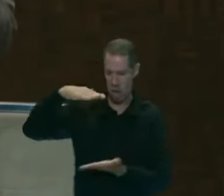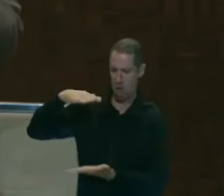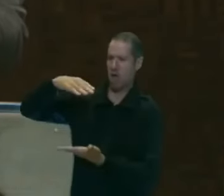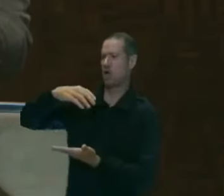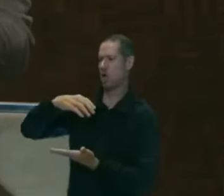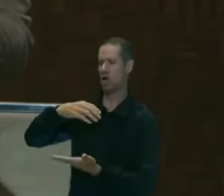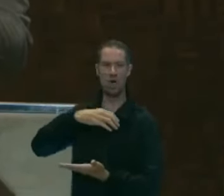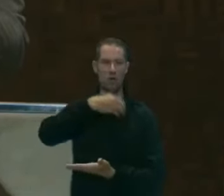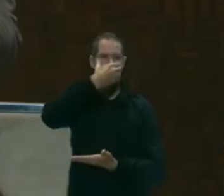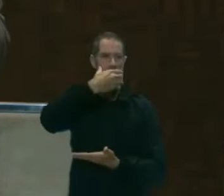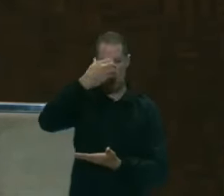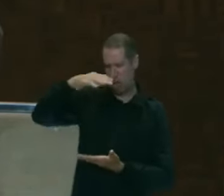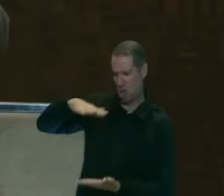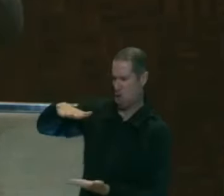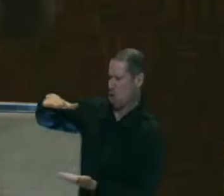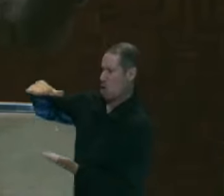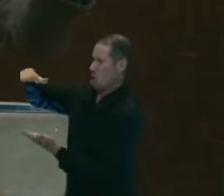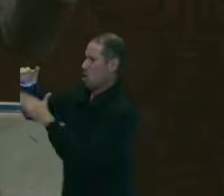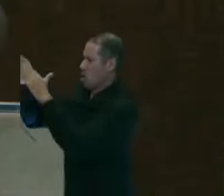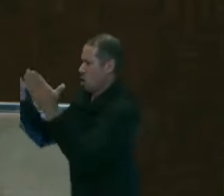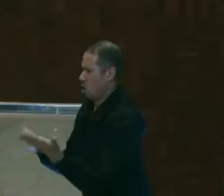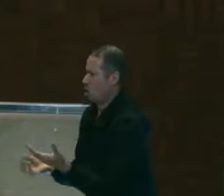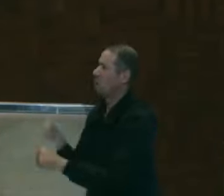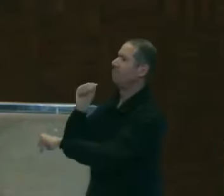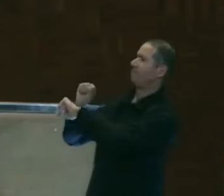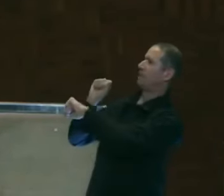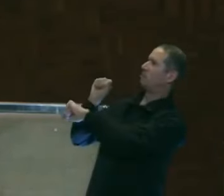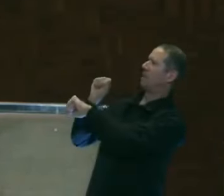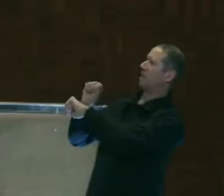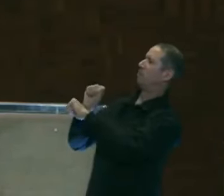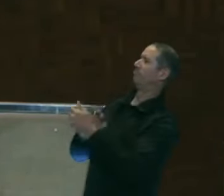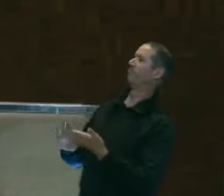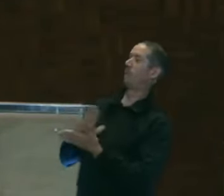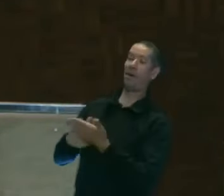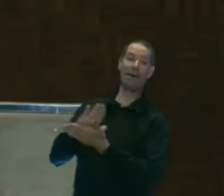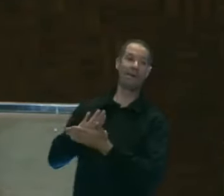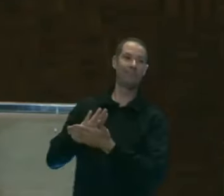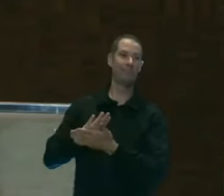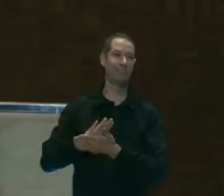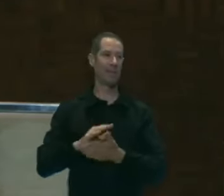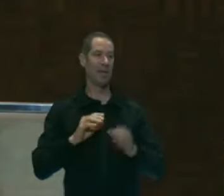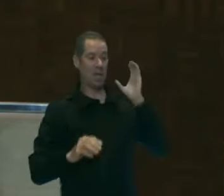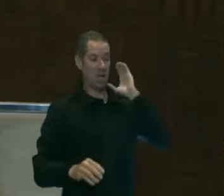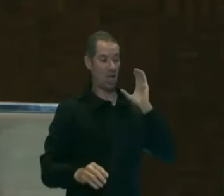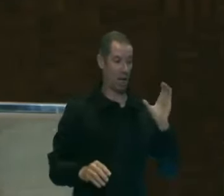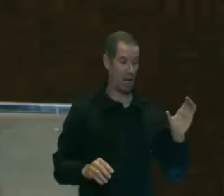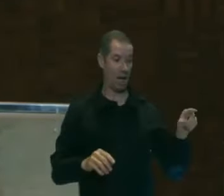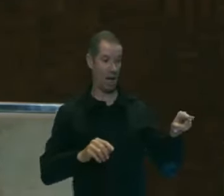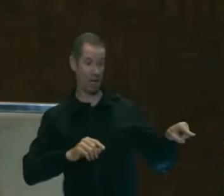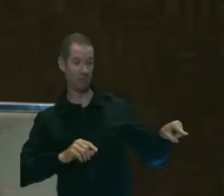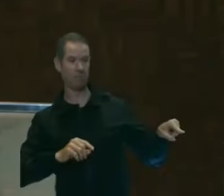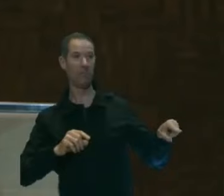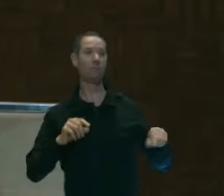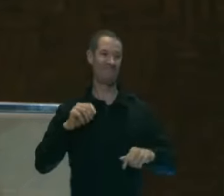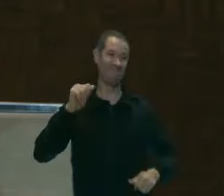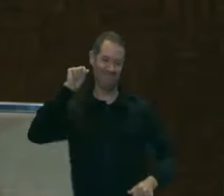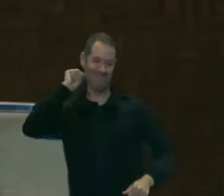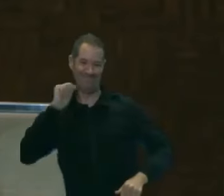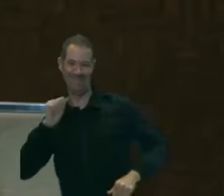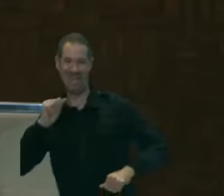colocando sobre o altar, esperando algo acontecer e nada acontece. Caim com o cordeiro, colocando ele sobre